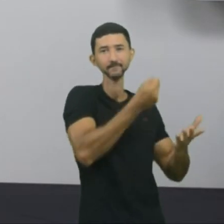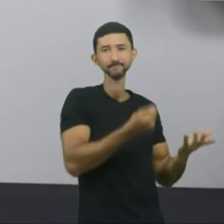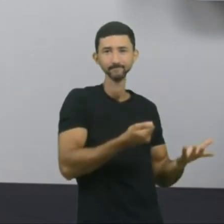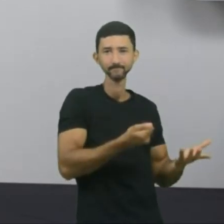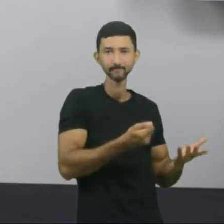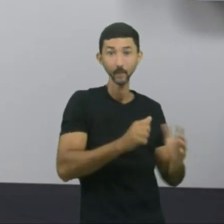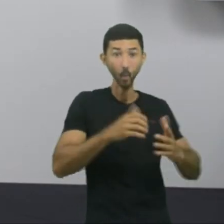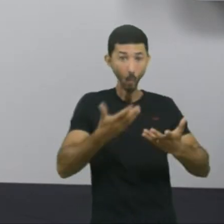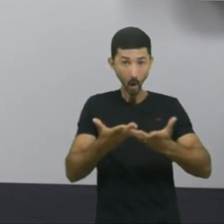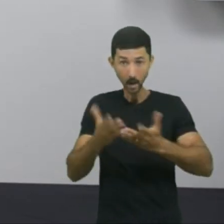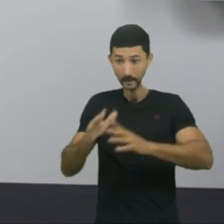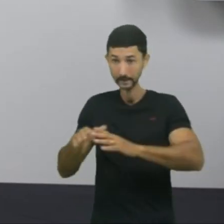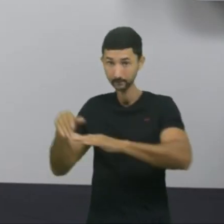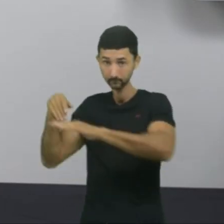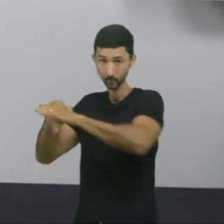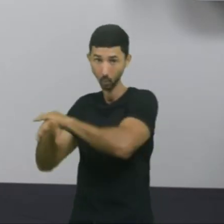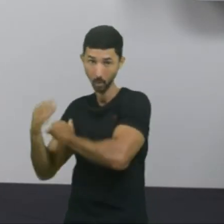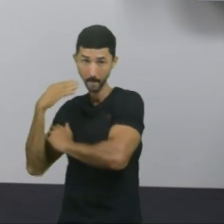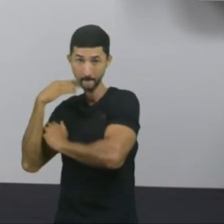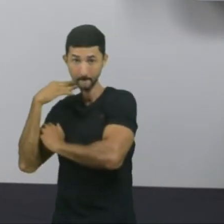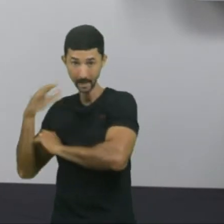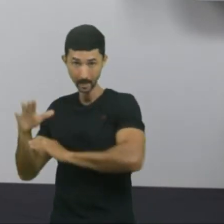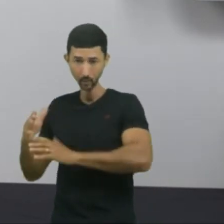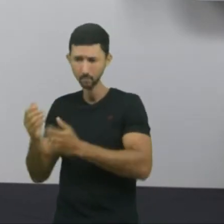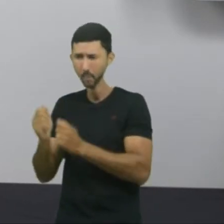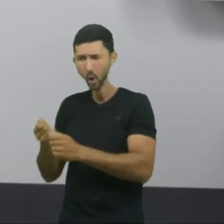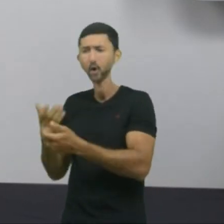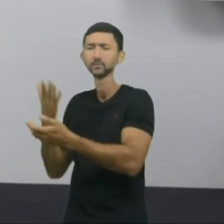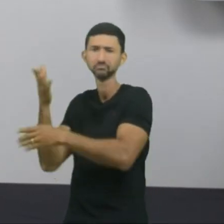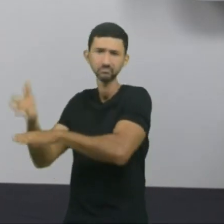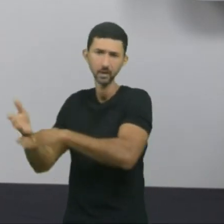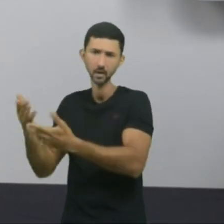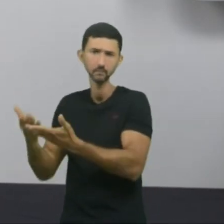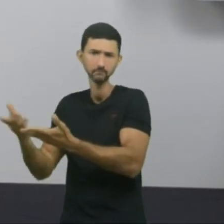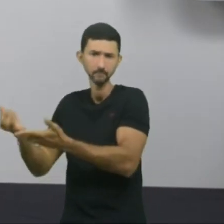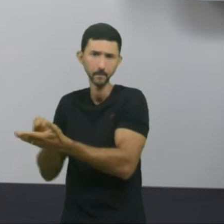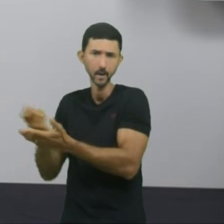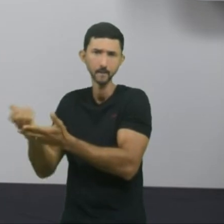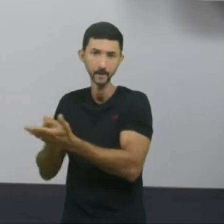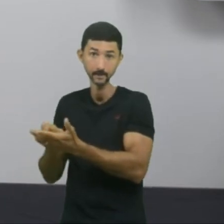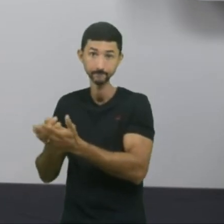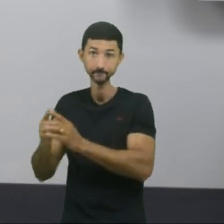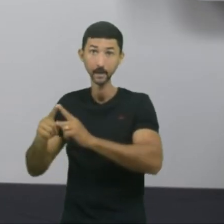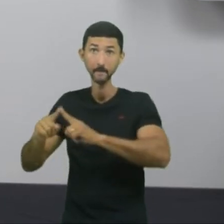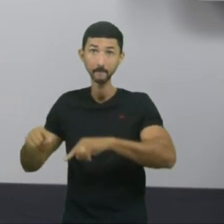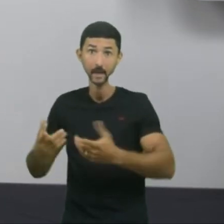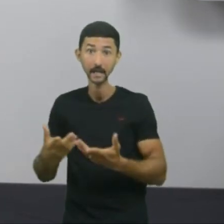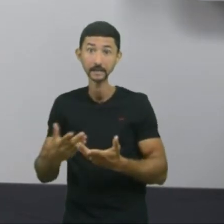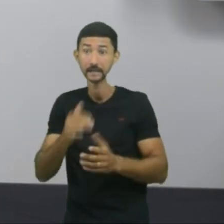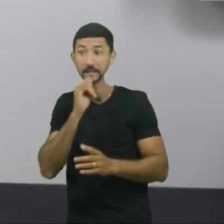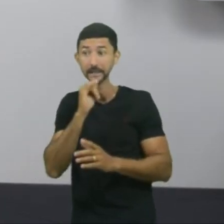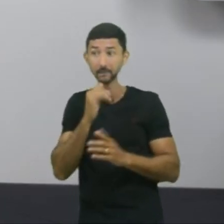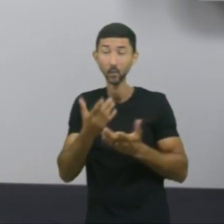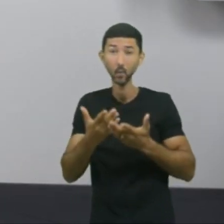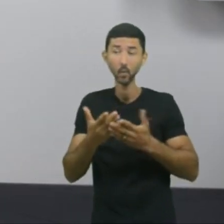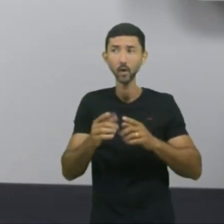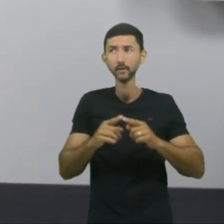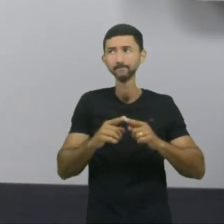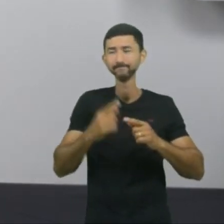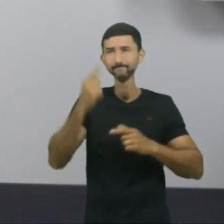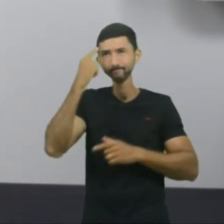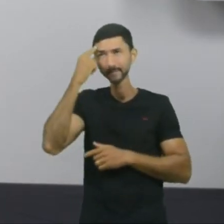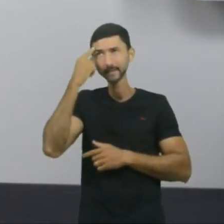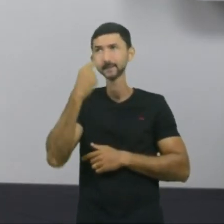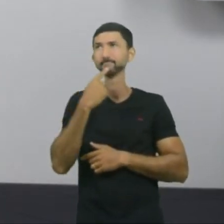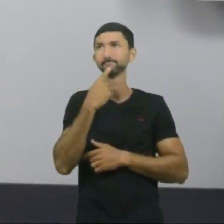Quando o dinheiro está no banco, você também pode ir lá sacar a qualquer tempo. Mas ainda tem aquele tempo para você refletir